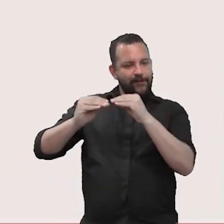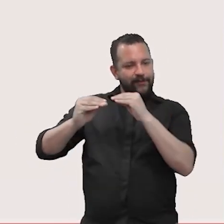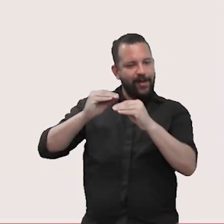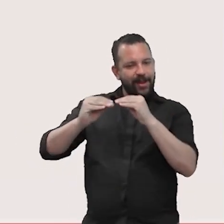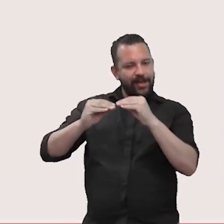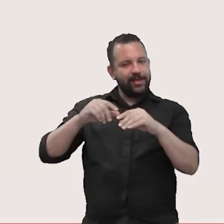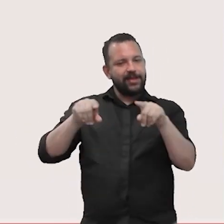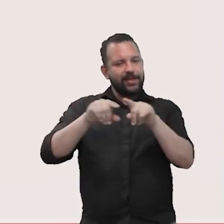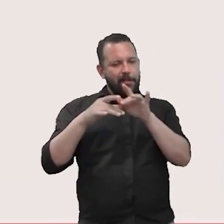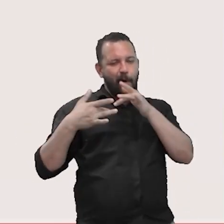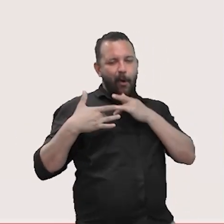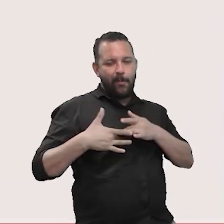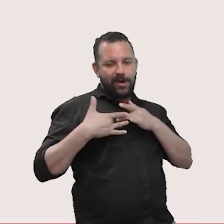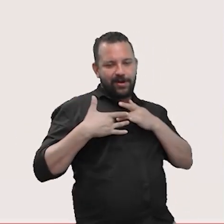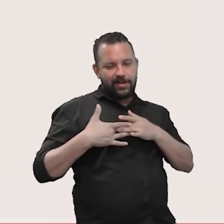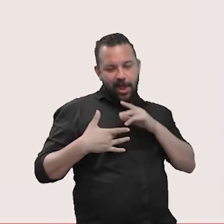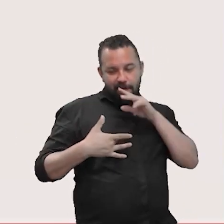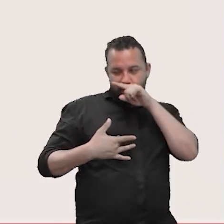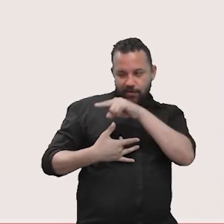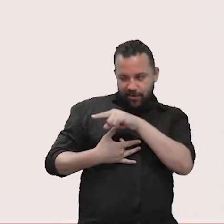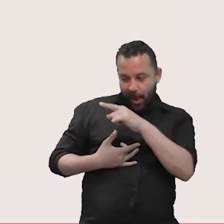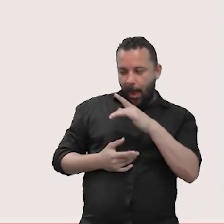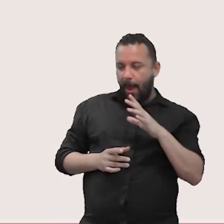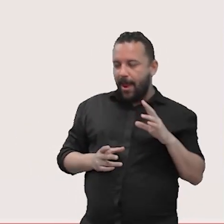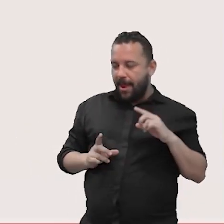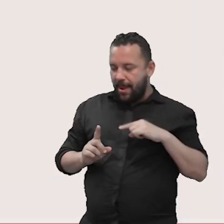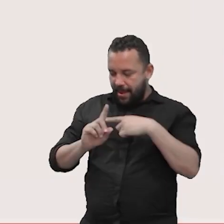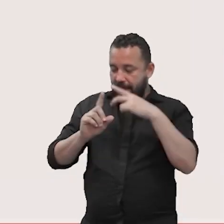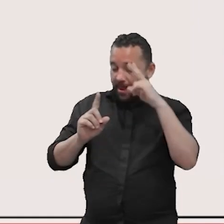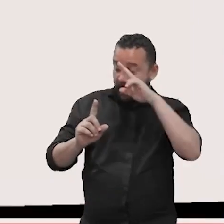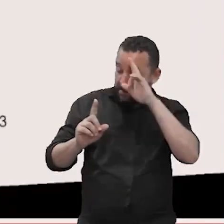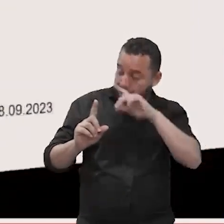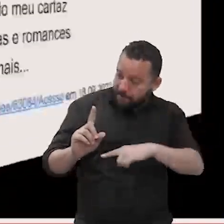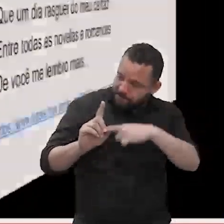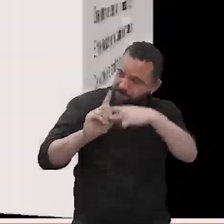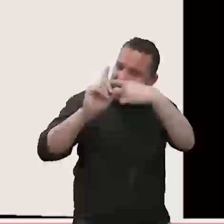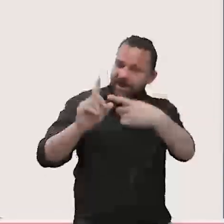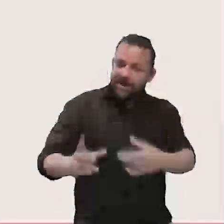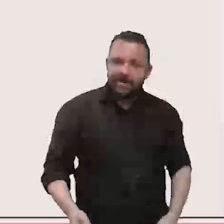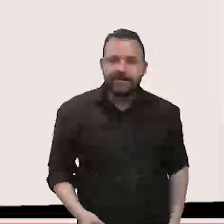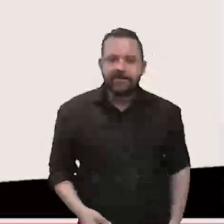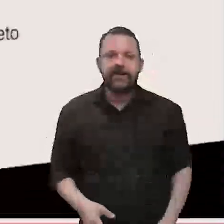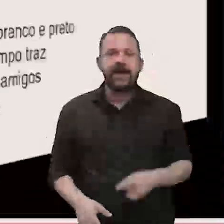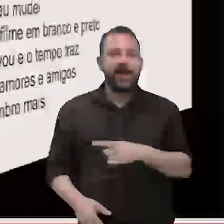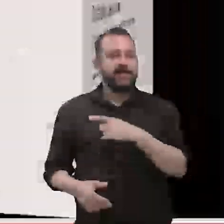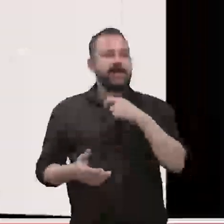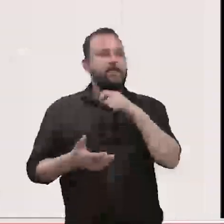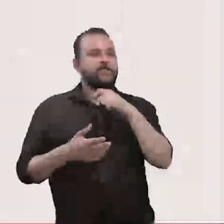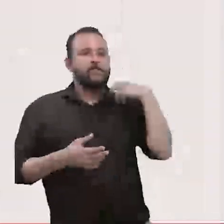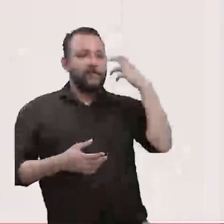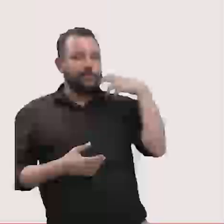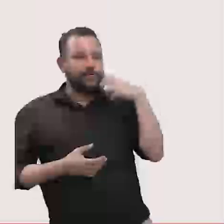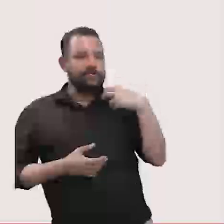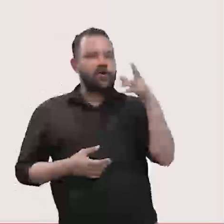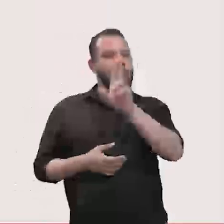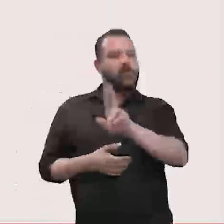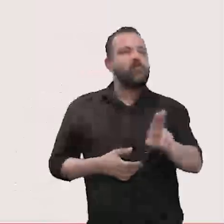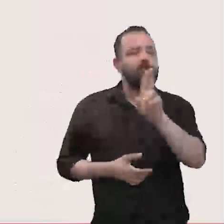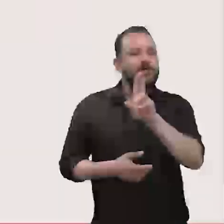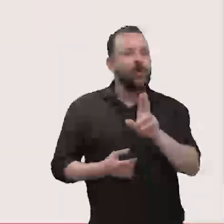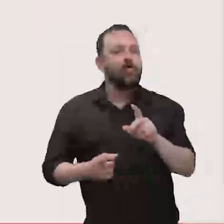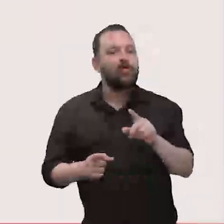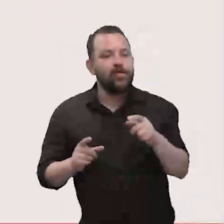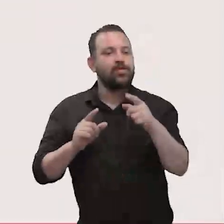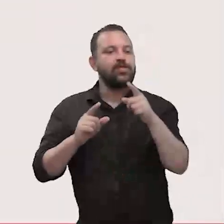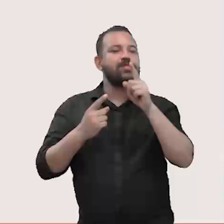romances de Você Me Lembro Mais. Então, é uma música de Rita Lee e ela usa aí a função